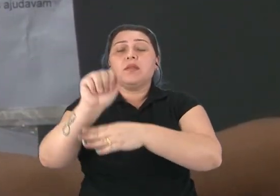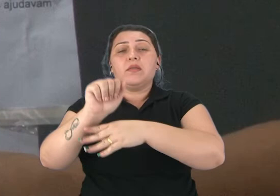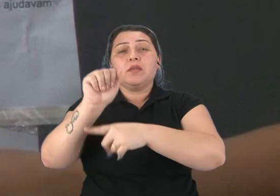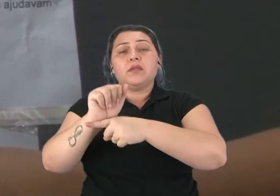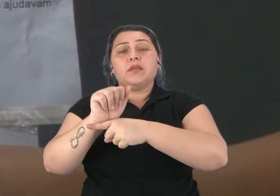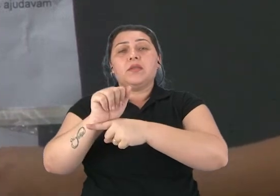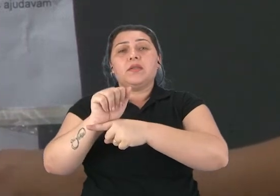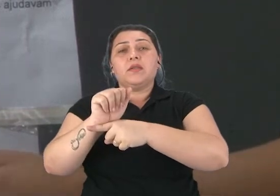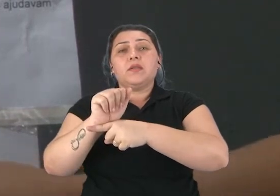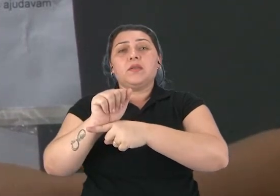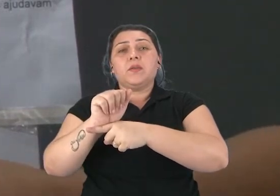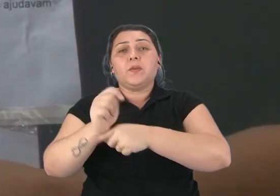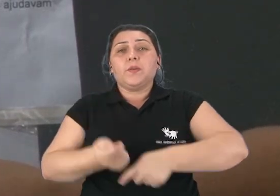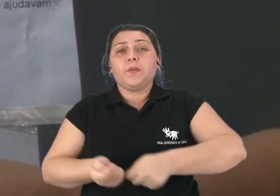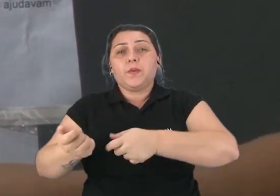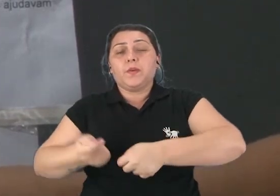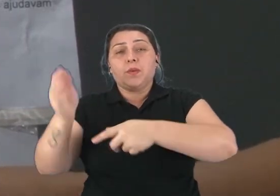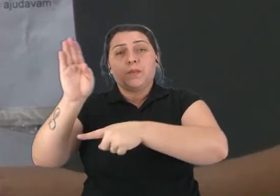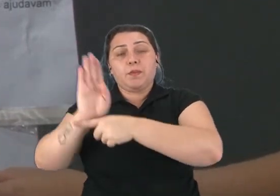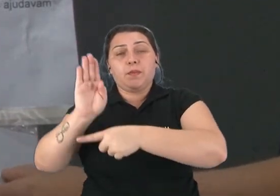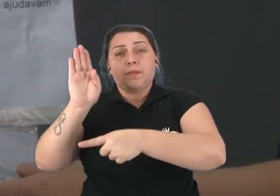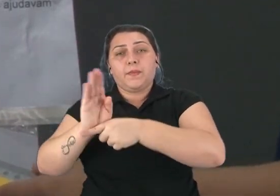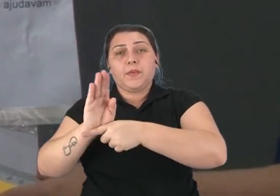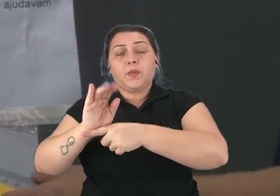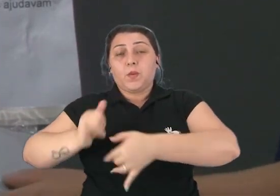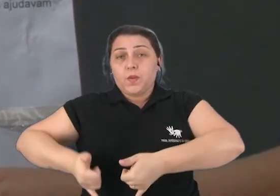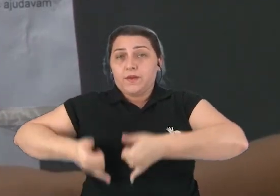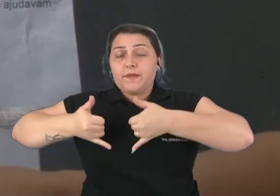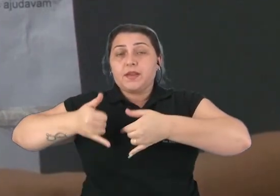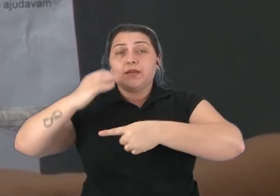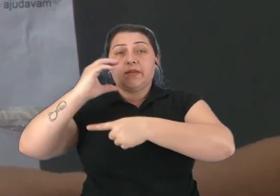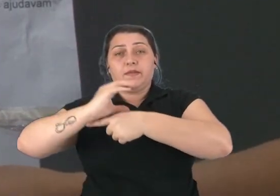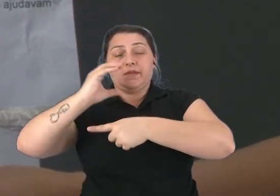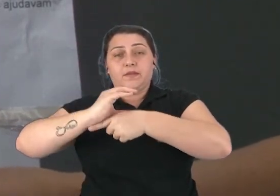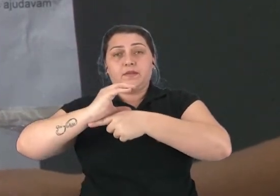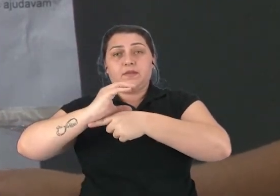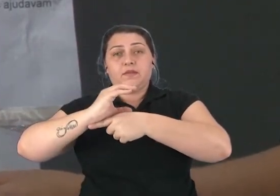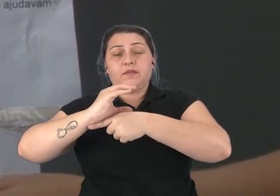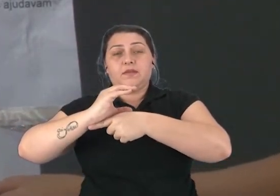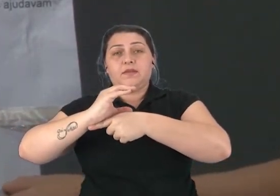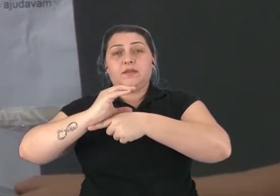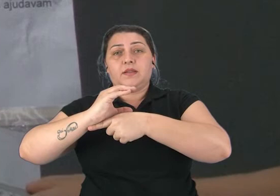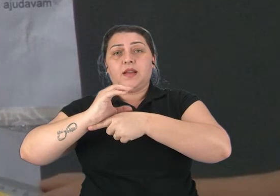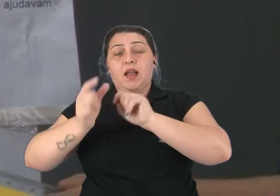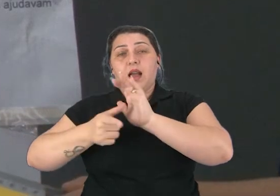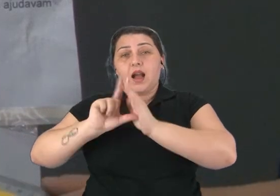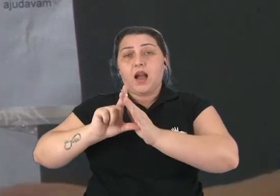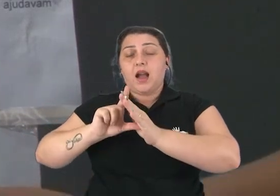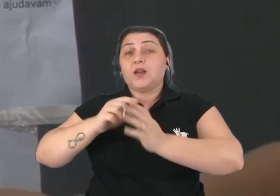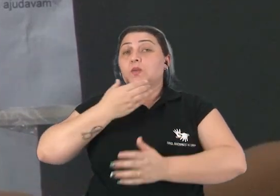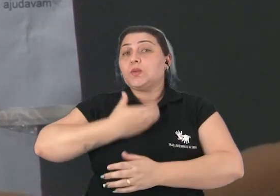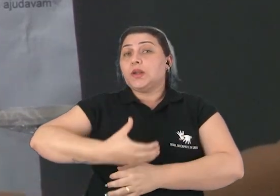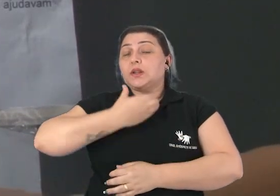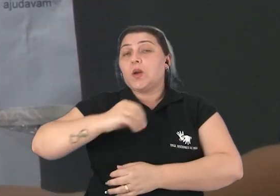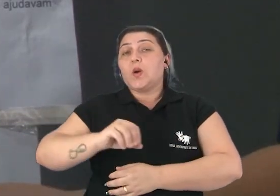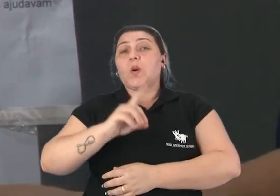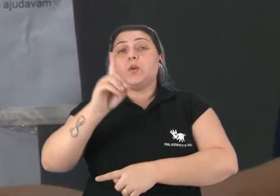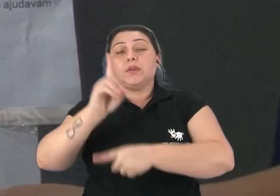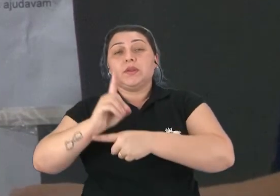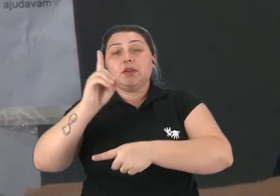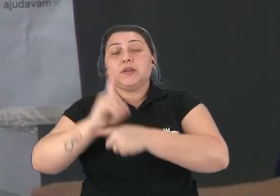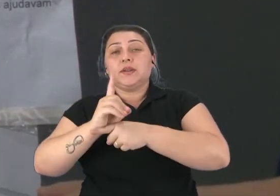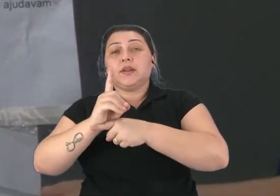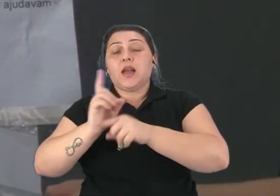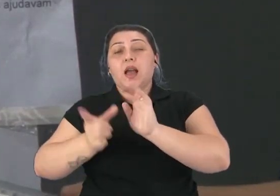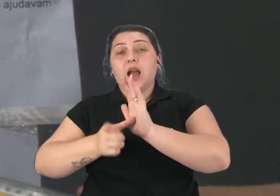A, Ano Novo, B, do seu aniversário, C, nas vésperas do Natal, ou D,